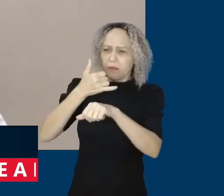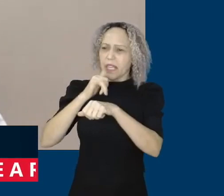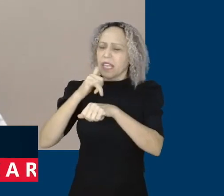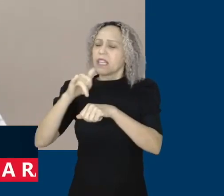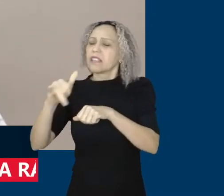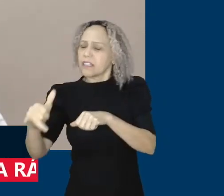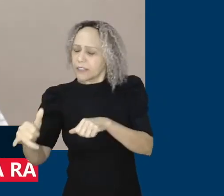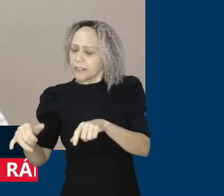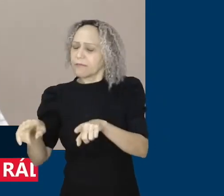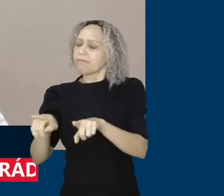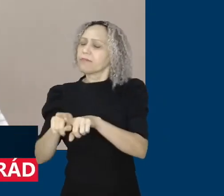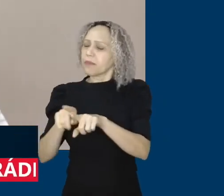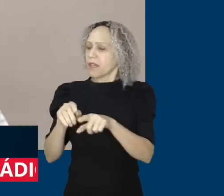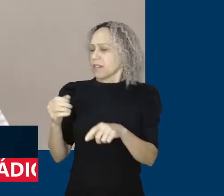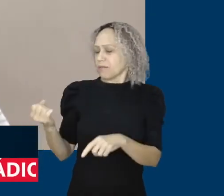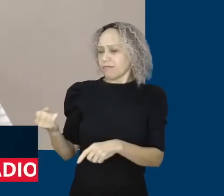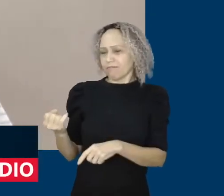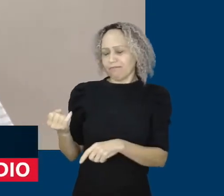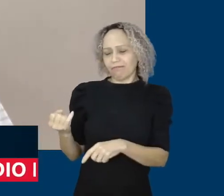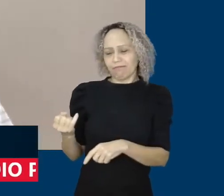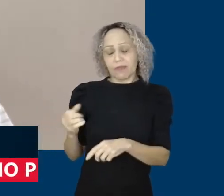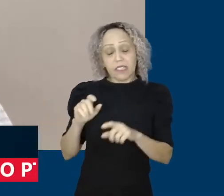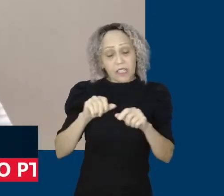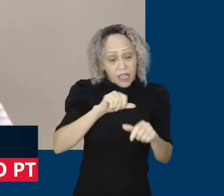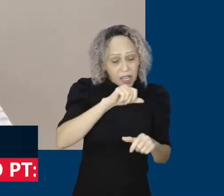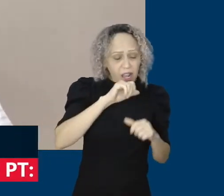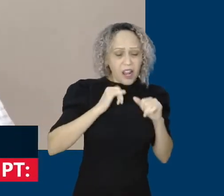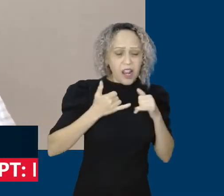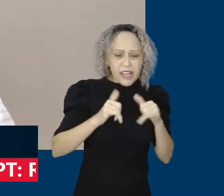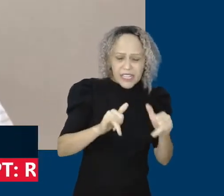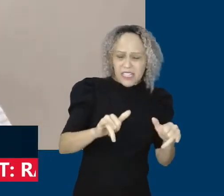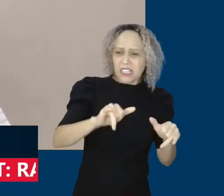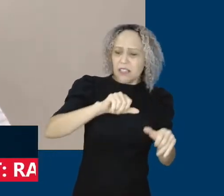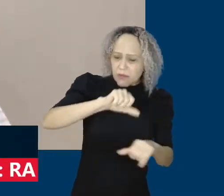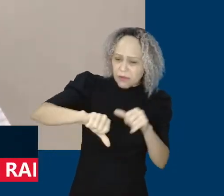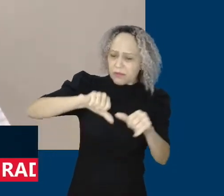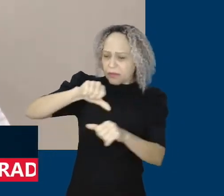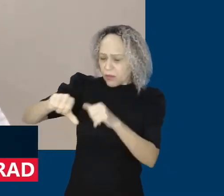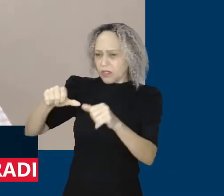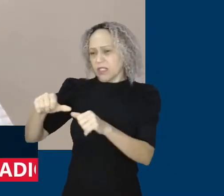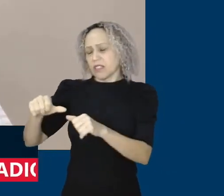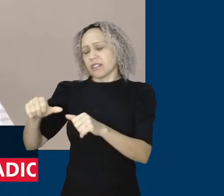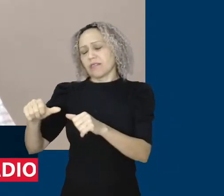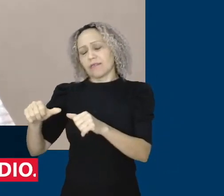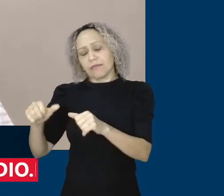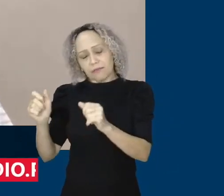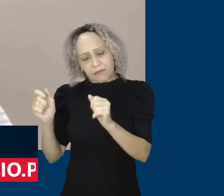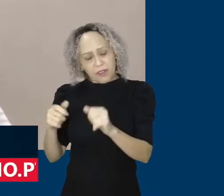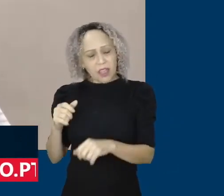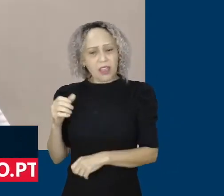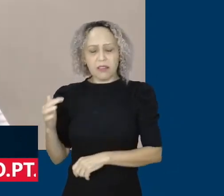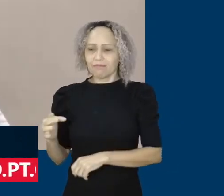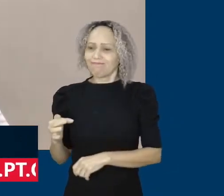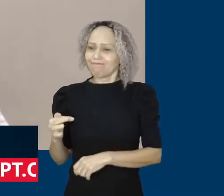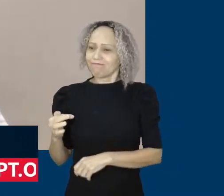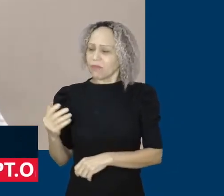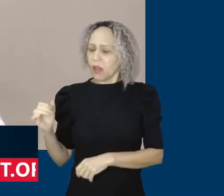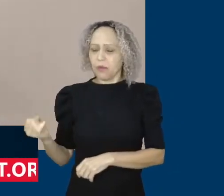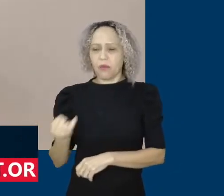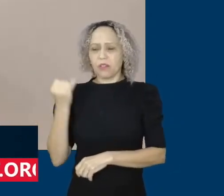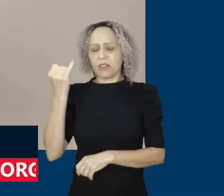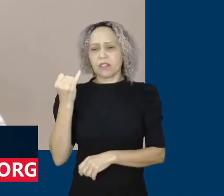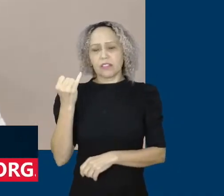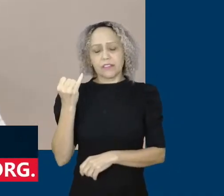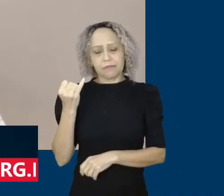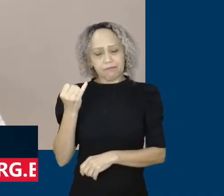transição energética é fundamental. É a agenda do presente e do futuro que vai definir como será esse planeta.